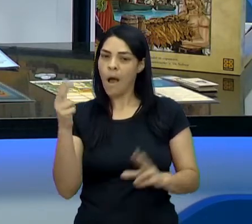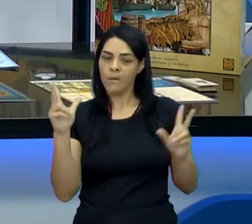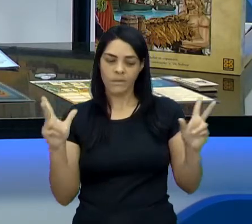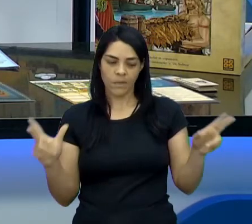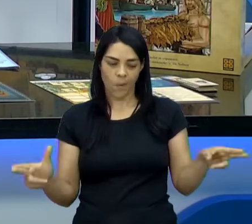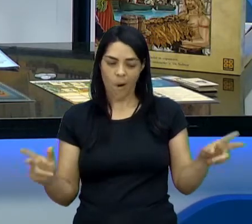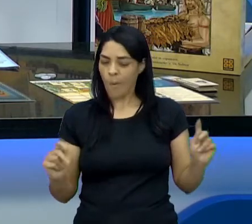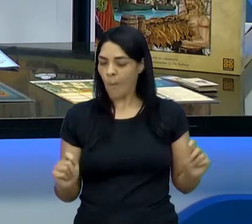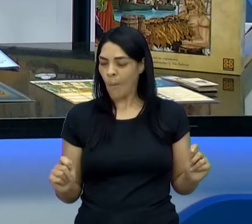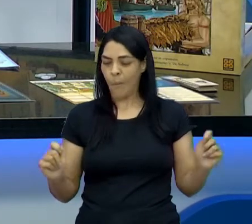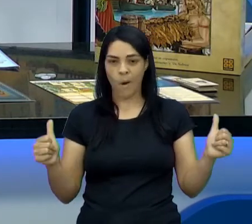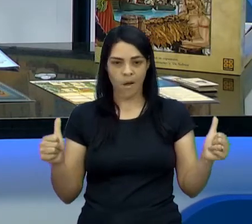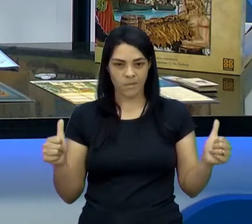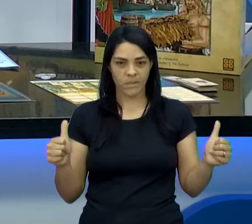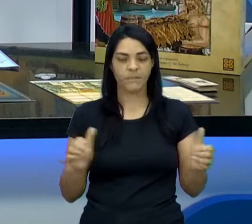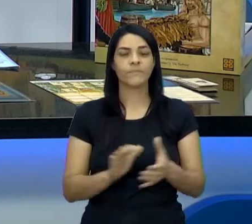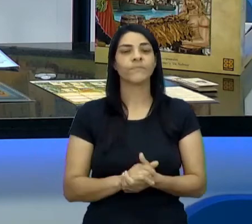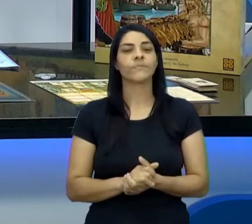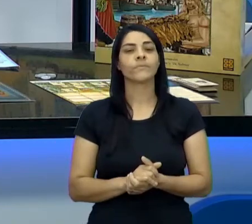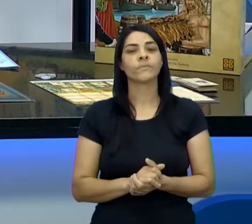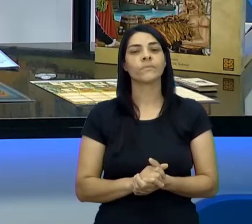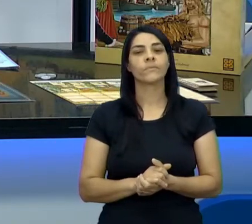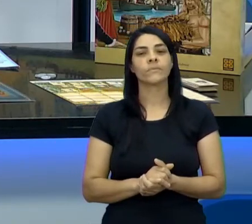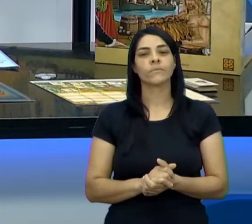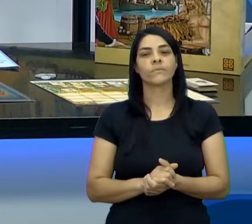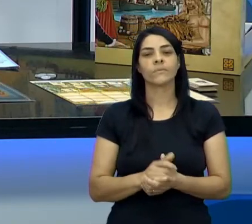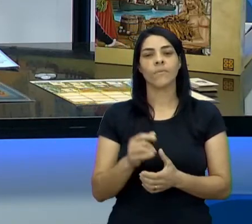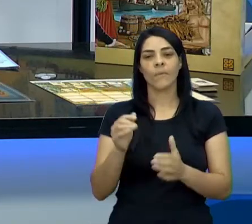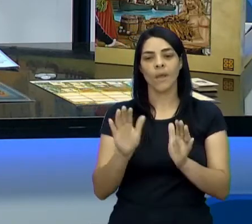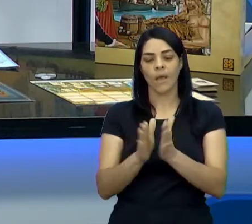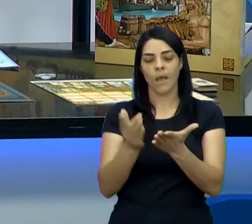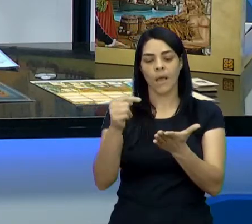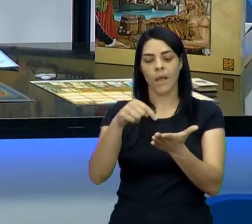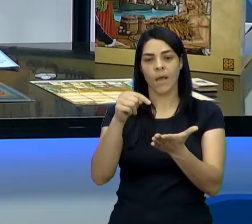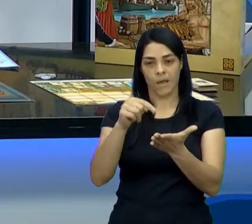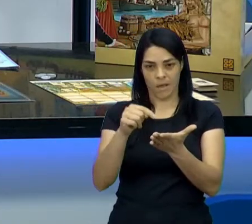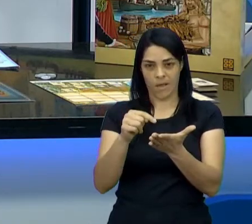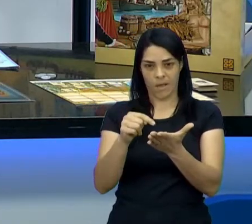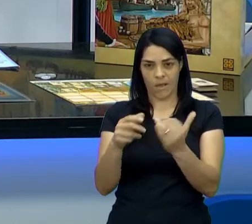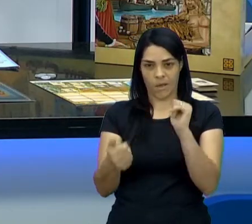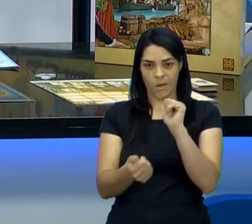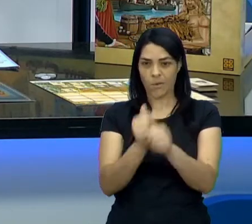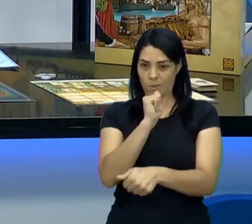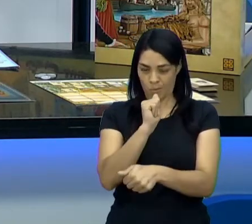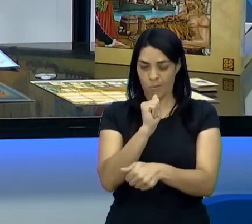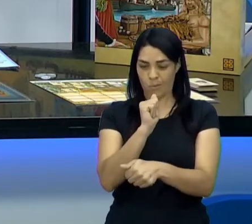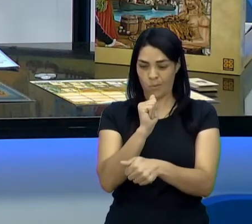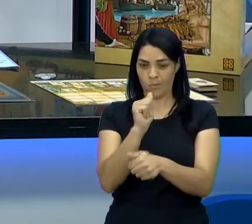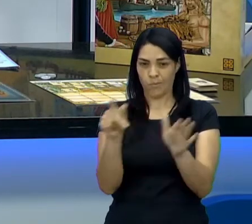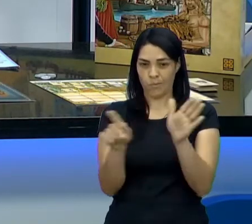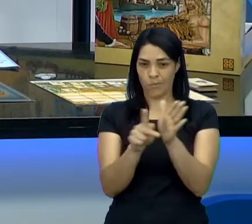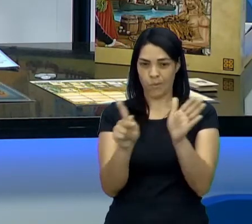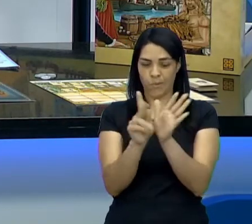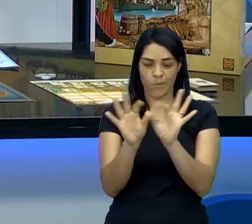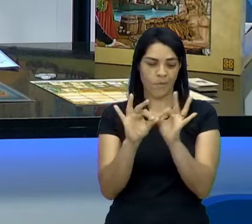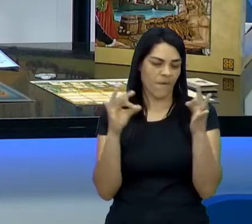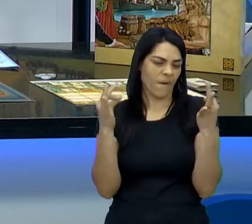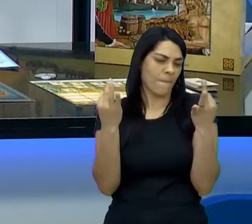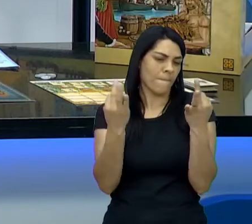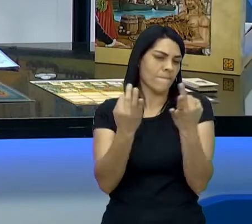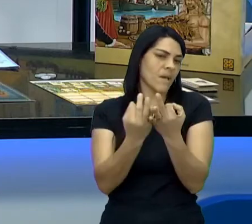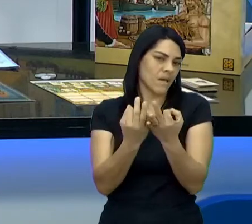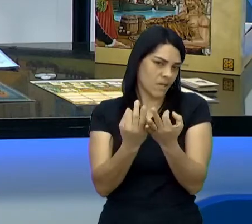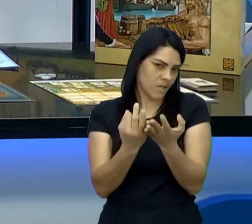alguns elementos de semelhança aqui. Como o King Domino já é um jogo um pouco mais familiar, que é até uma categoria